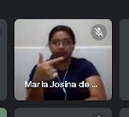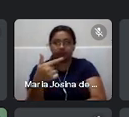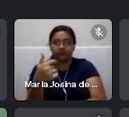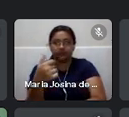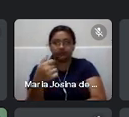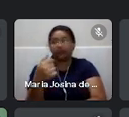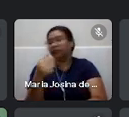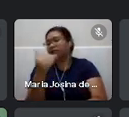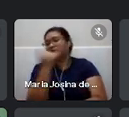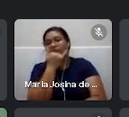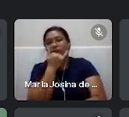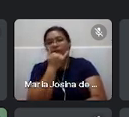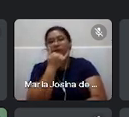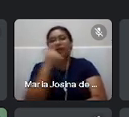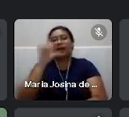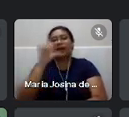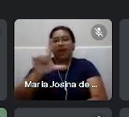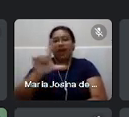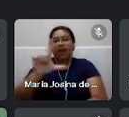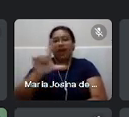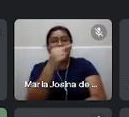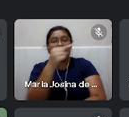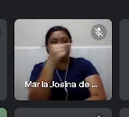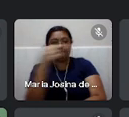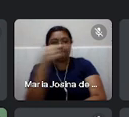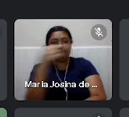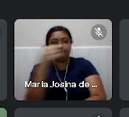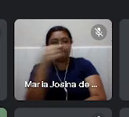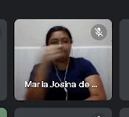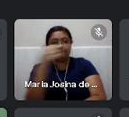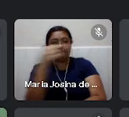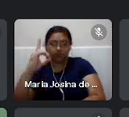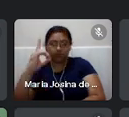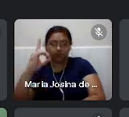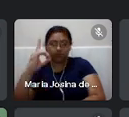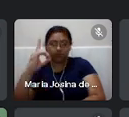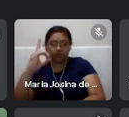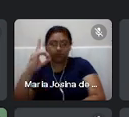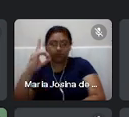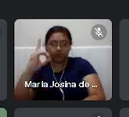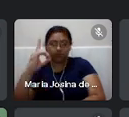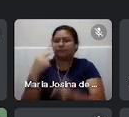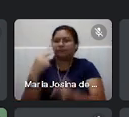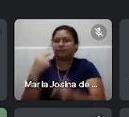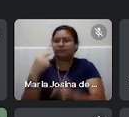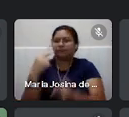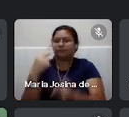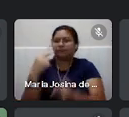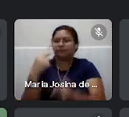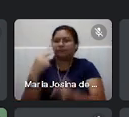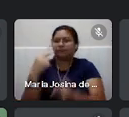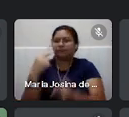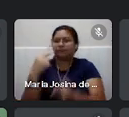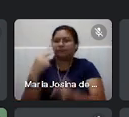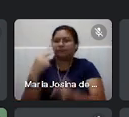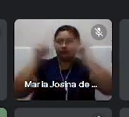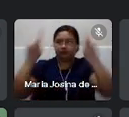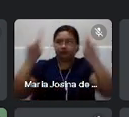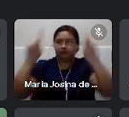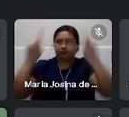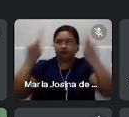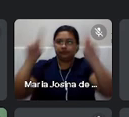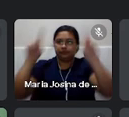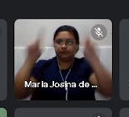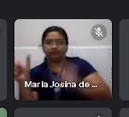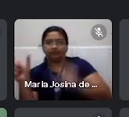menos D. Por que L menos D? Porque aqui eu tenho D sobre 2 e aqui eu tenho D sobre